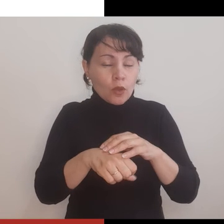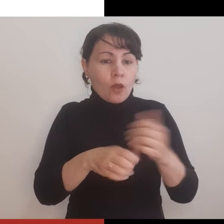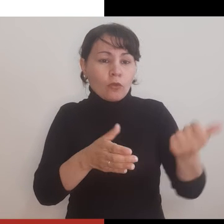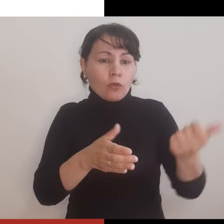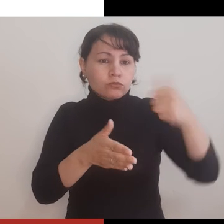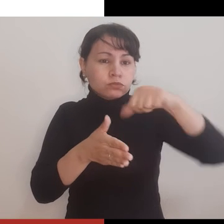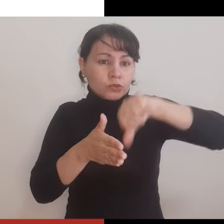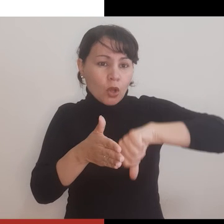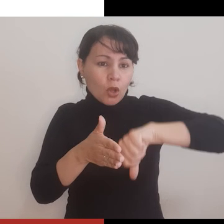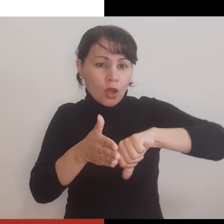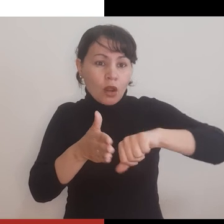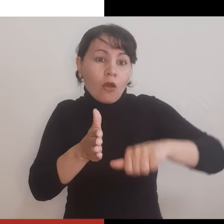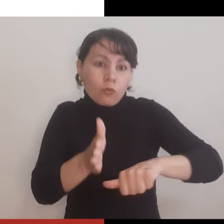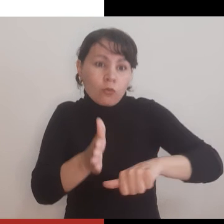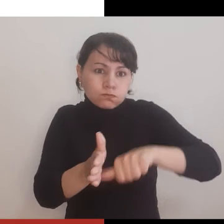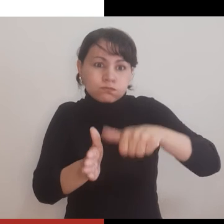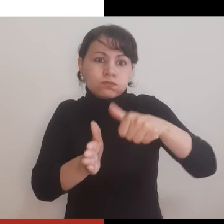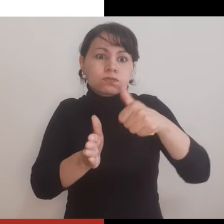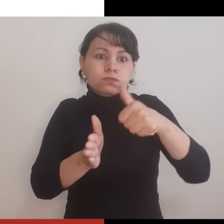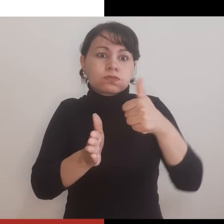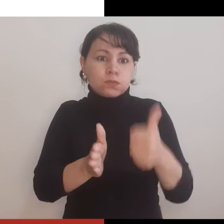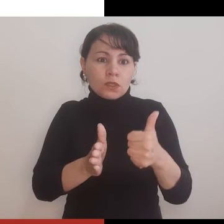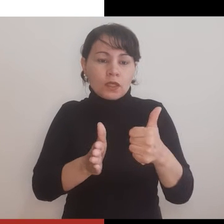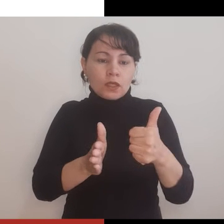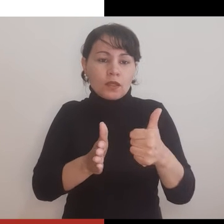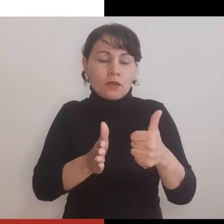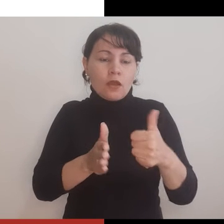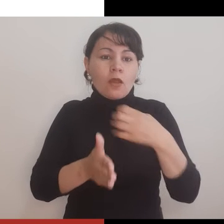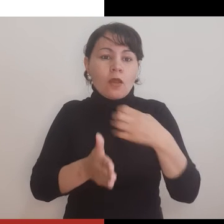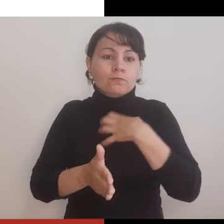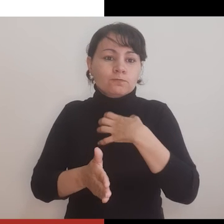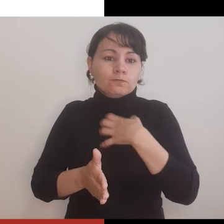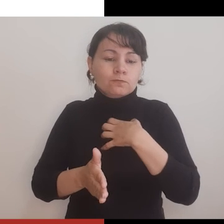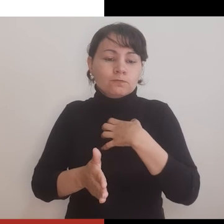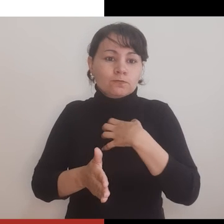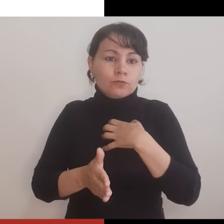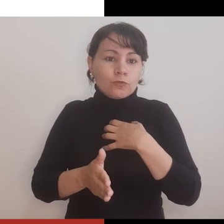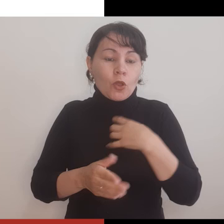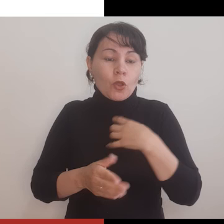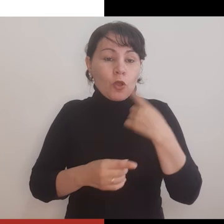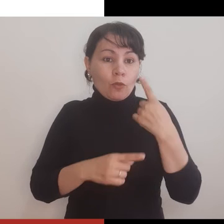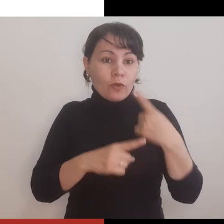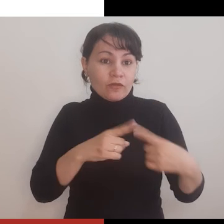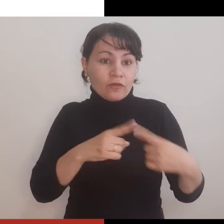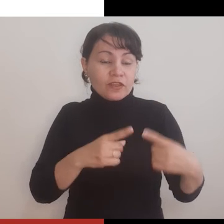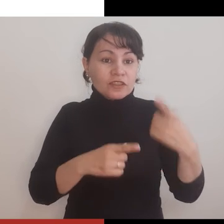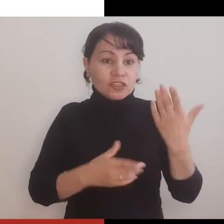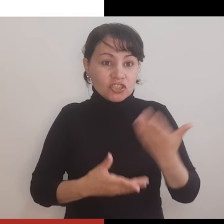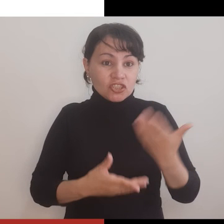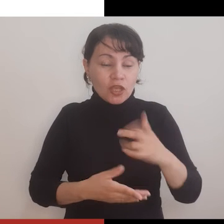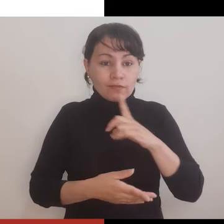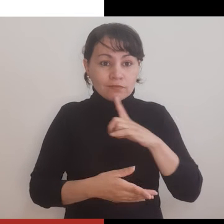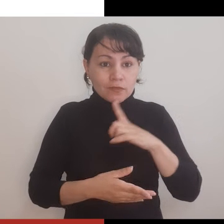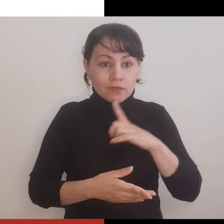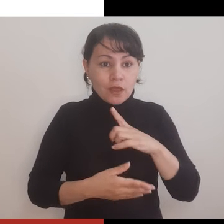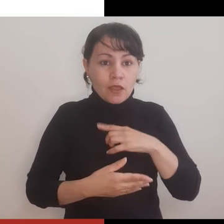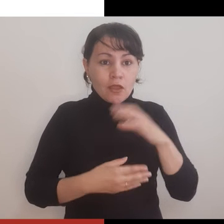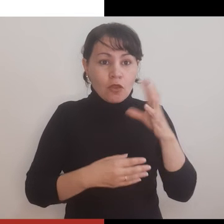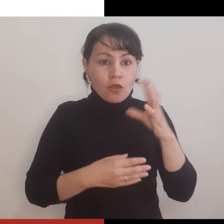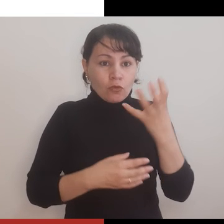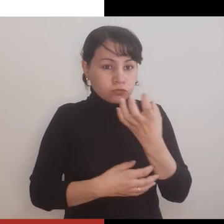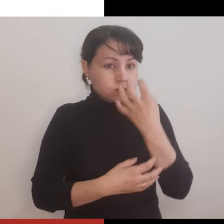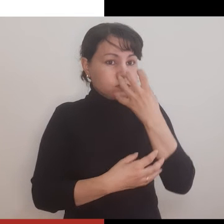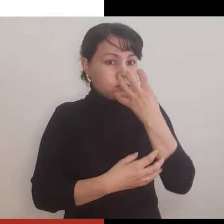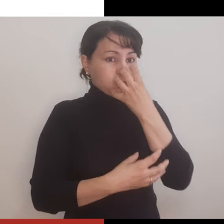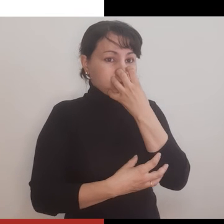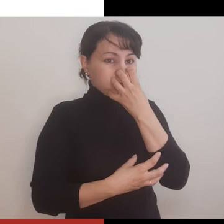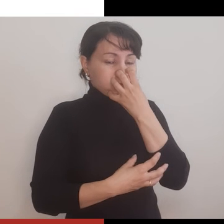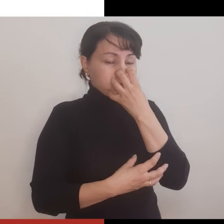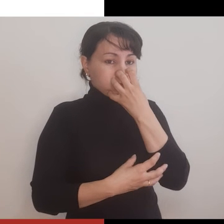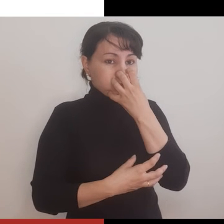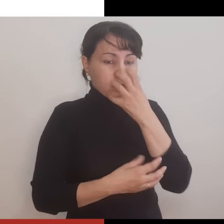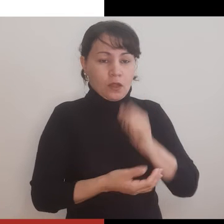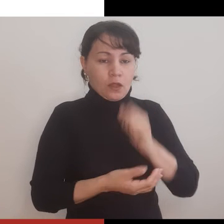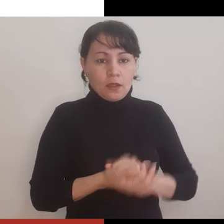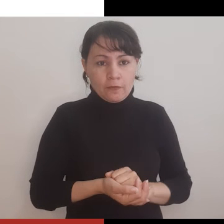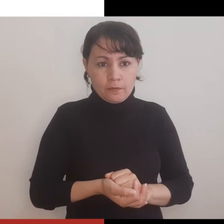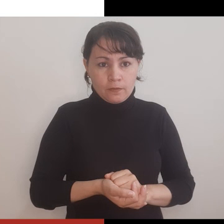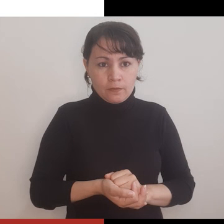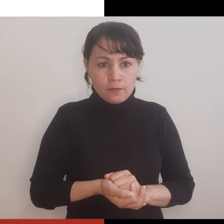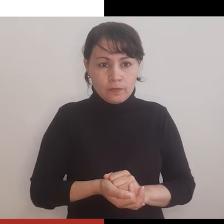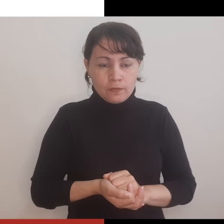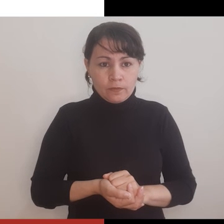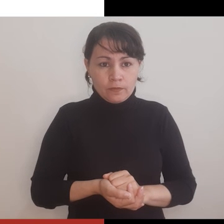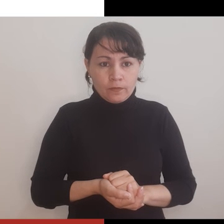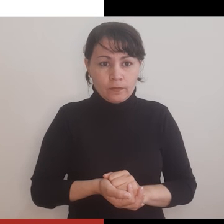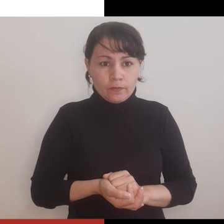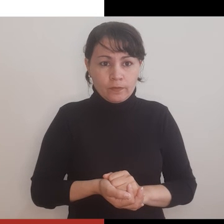melhora do quadro crítico dele, uma vez que ele já está recebendo um suporte ventilatório e um suporte hemodinâmico.